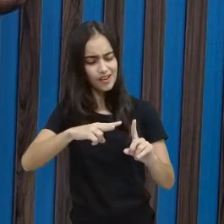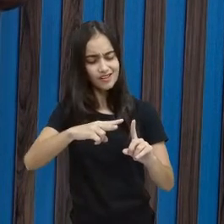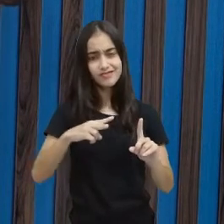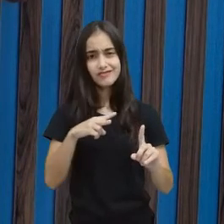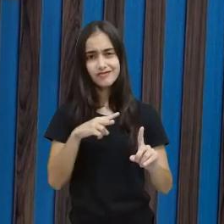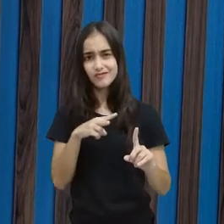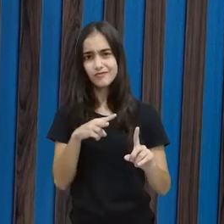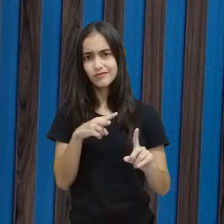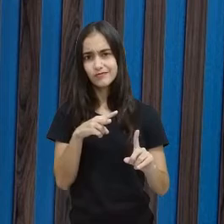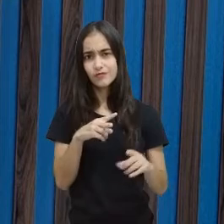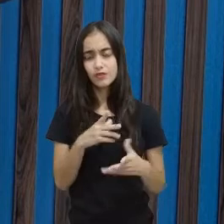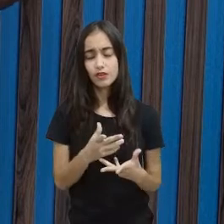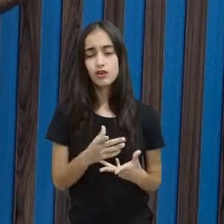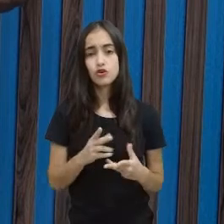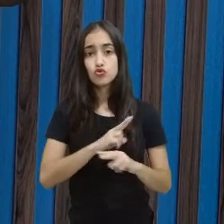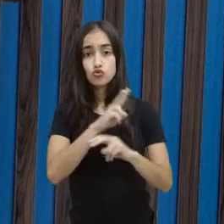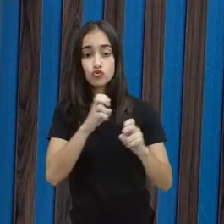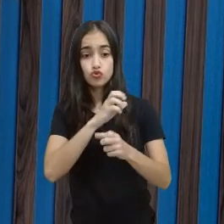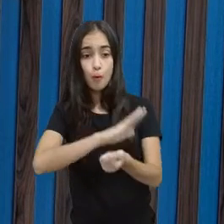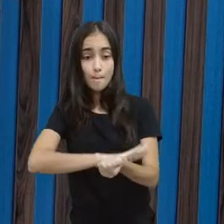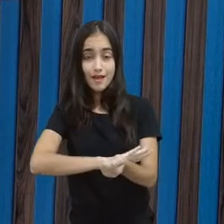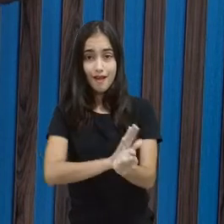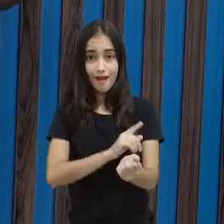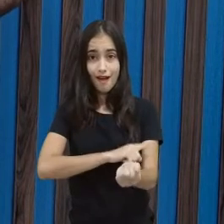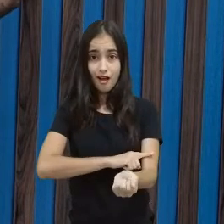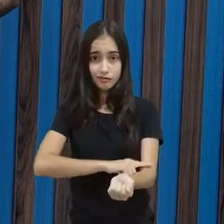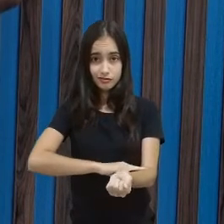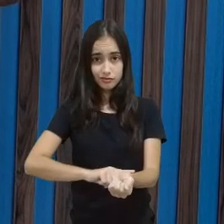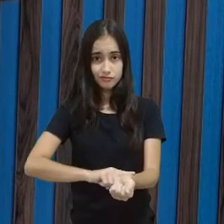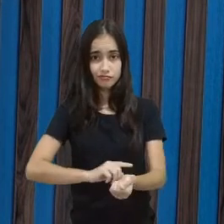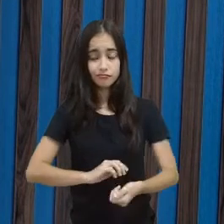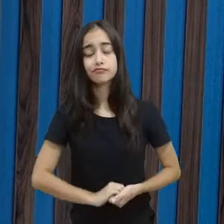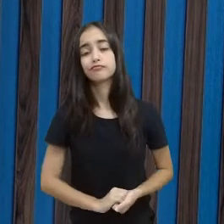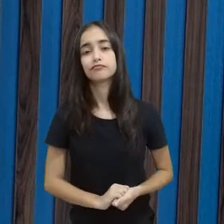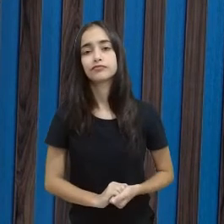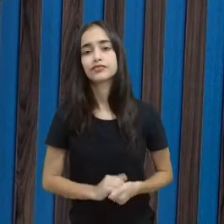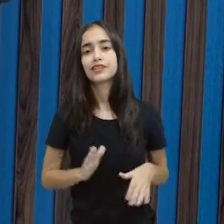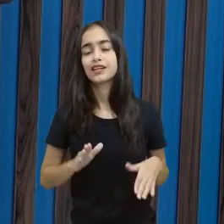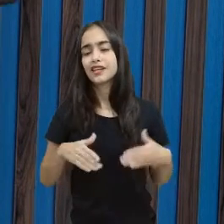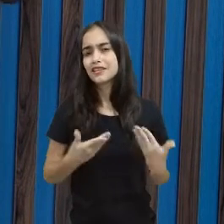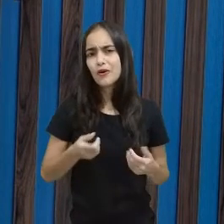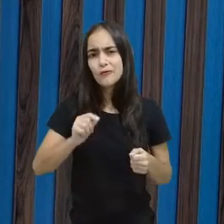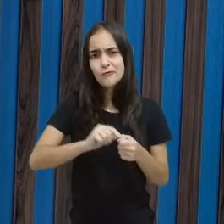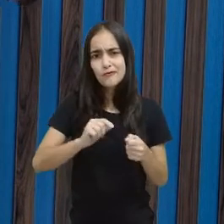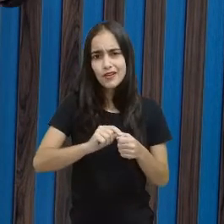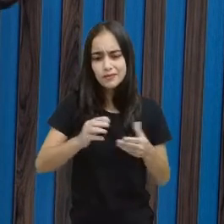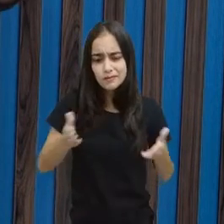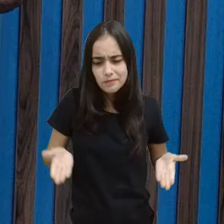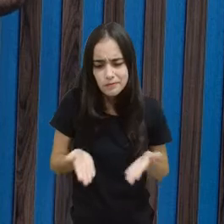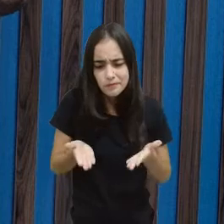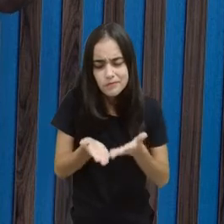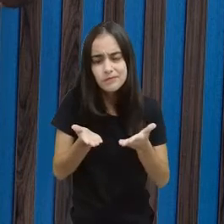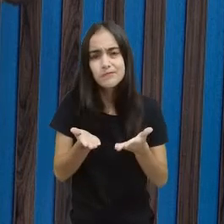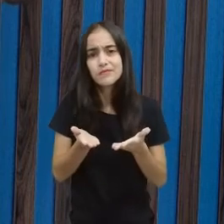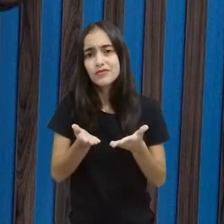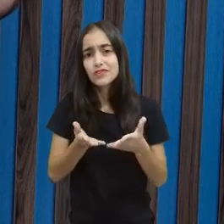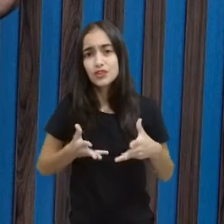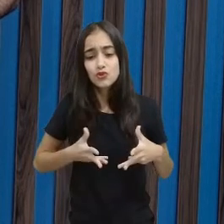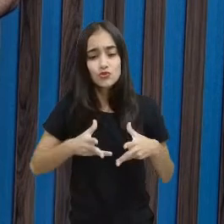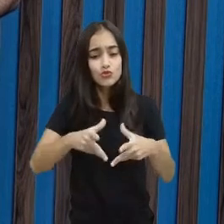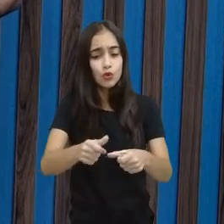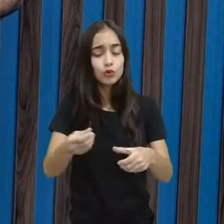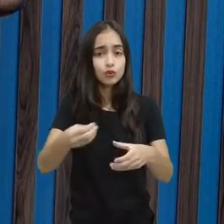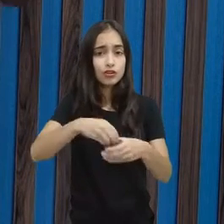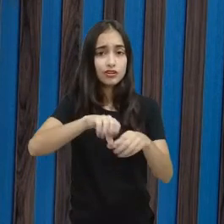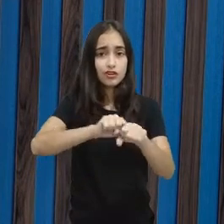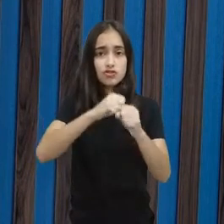étnico-racial, então os alemães começaram a expurgar ali os judeus, né, de todas as esferas, né, da